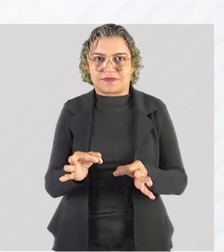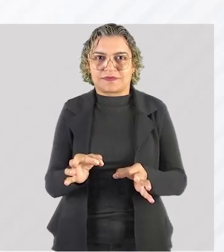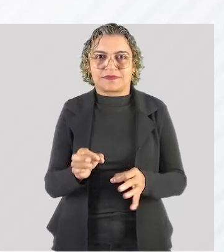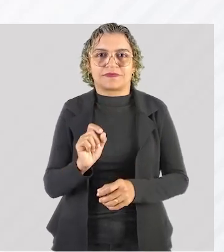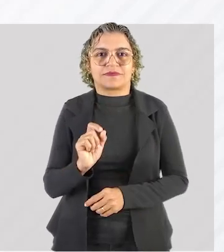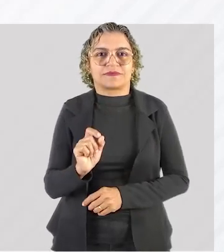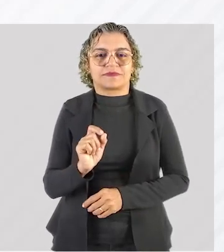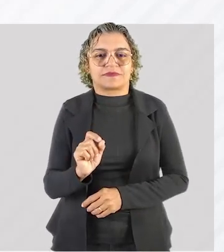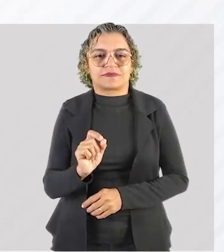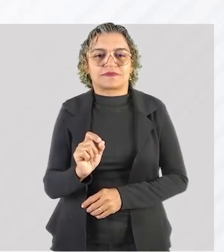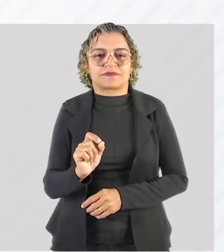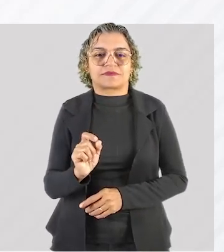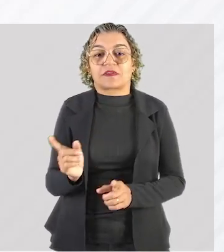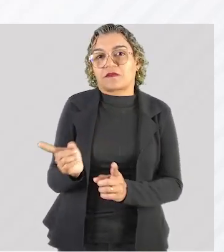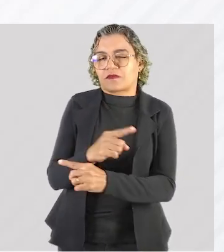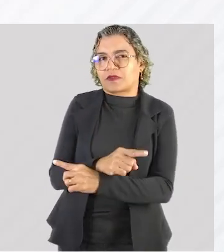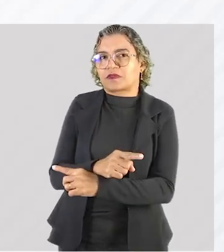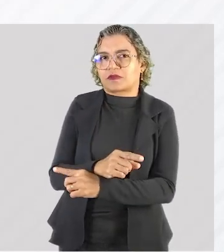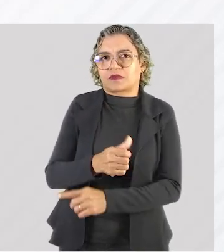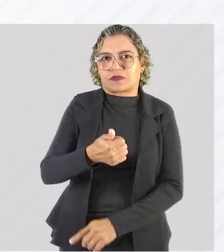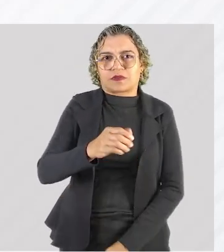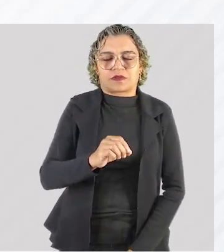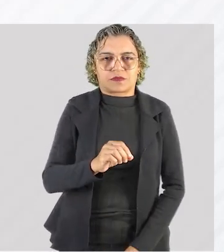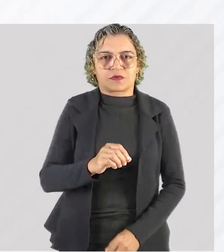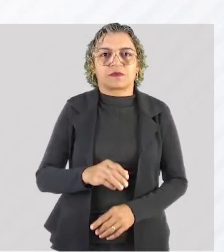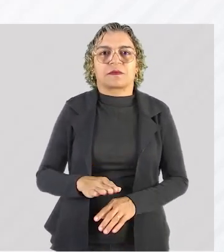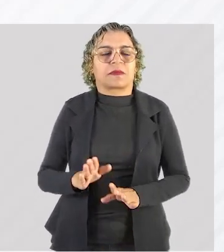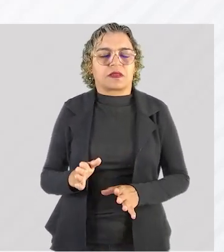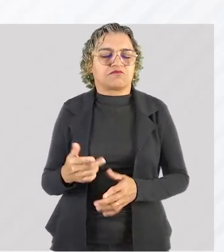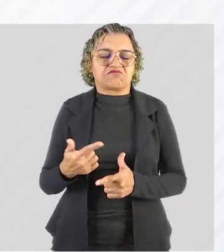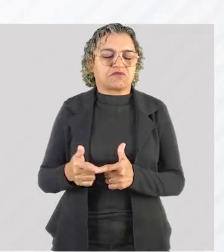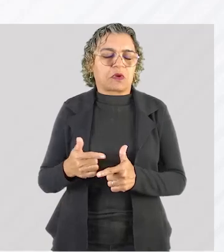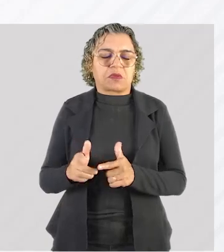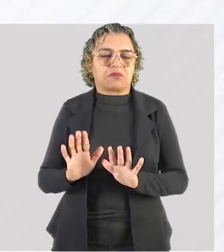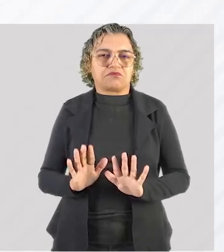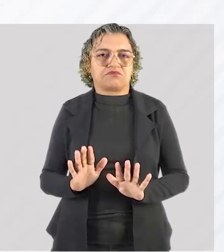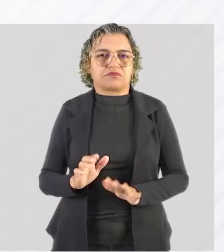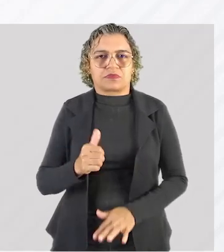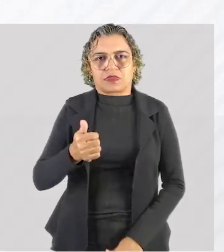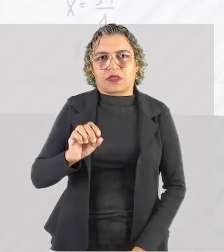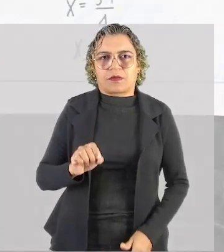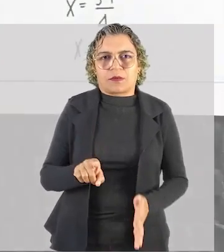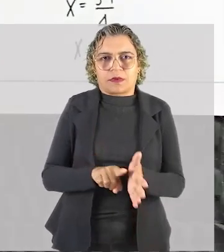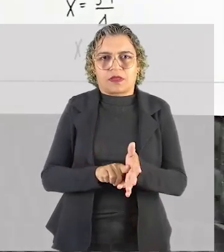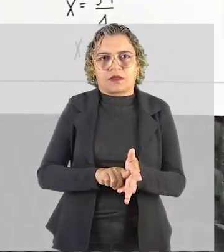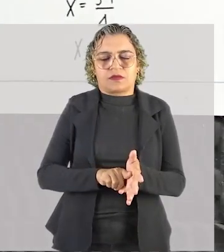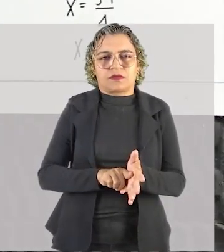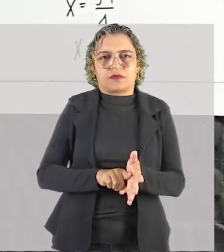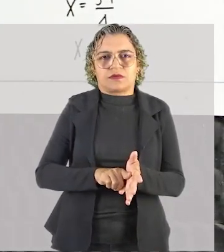aí, ele só inverteu, botou o 10.000 na frente, mas não tem problema. 10.000 menos